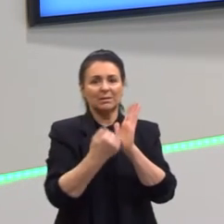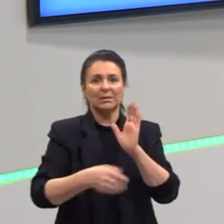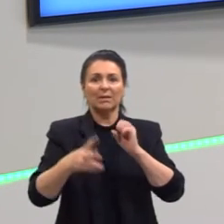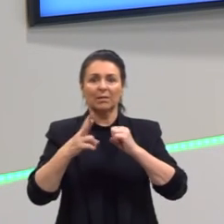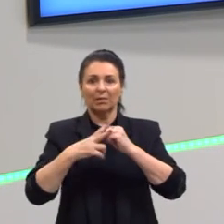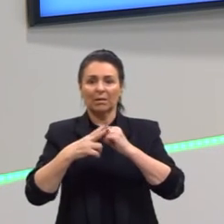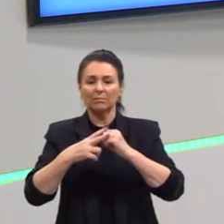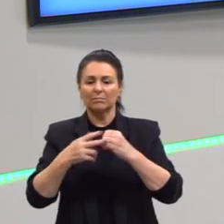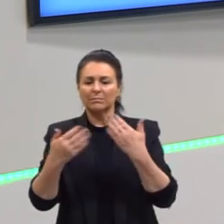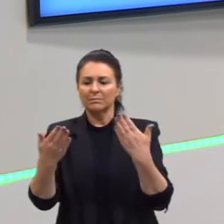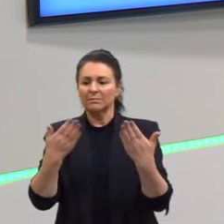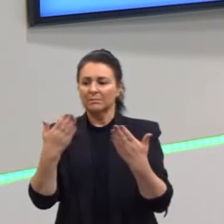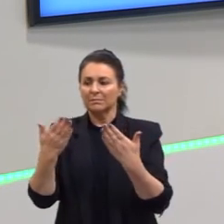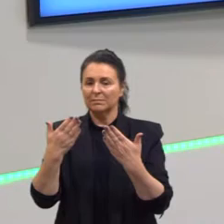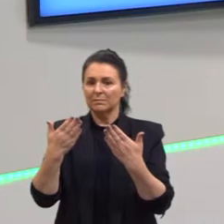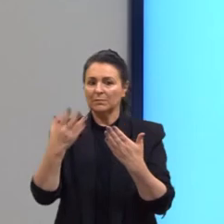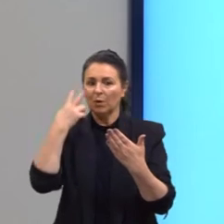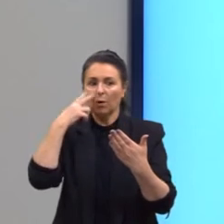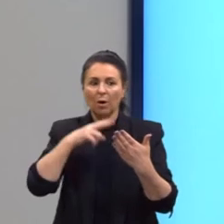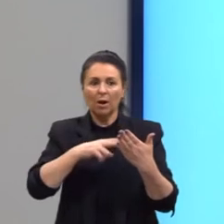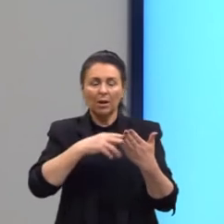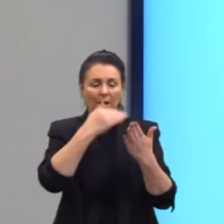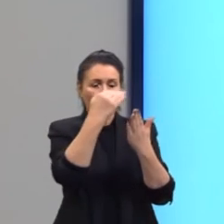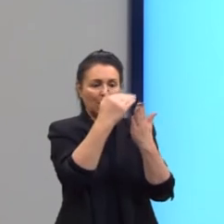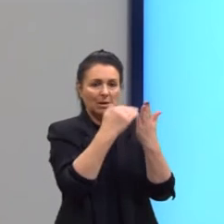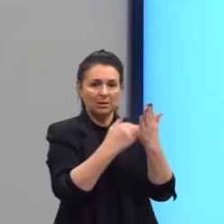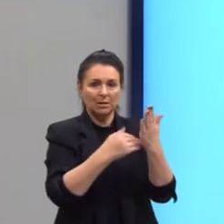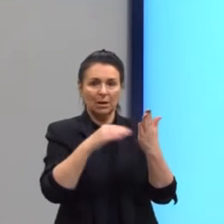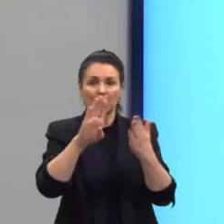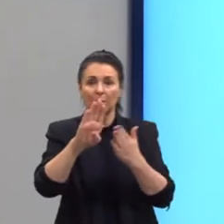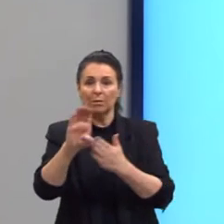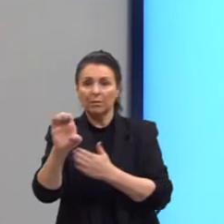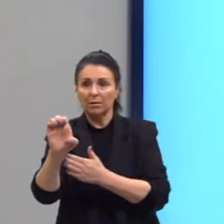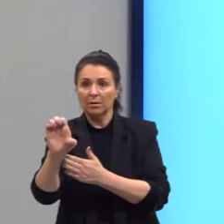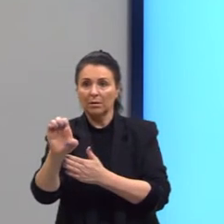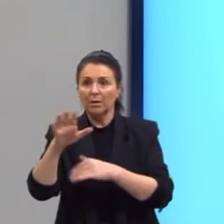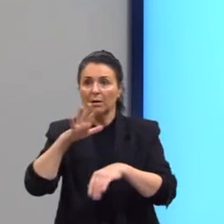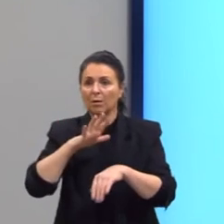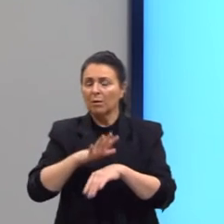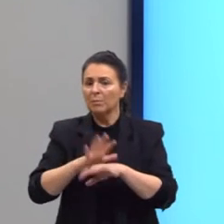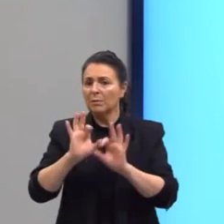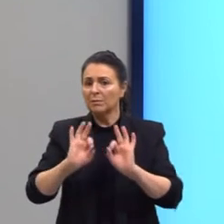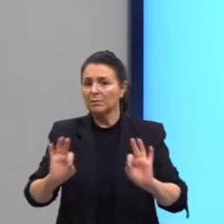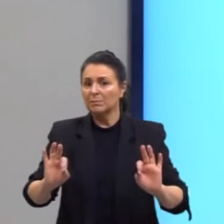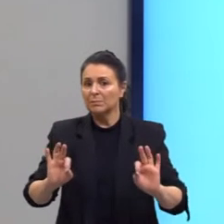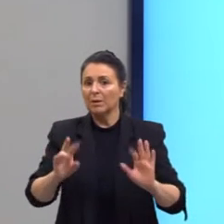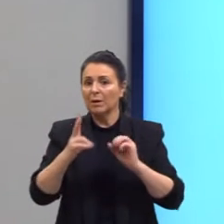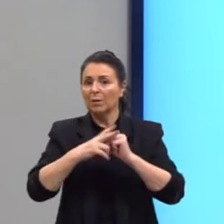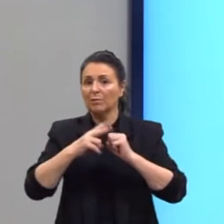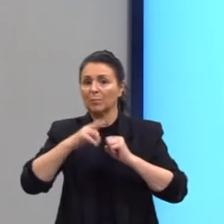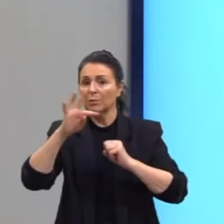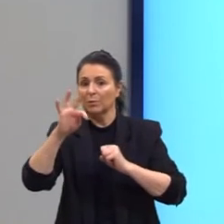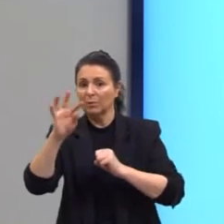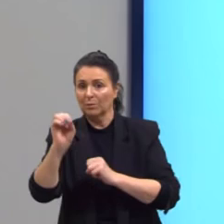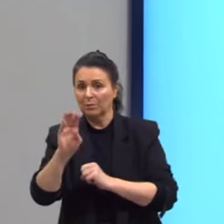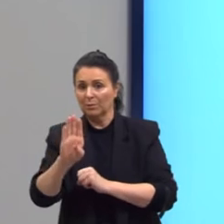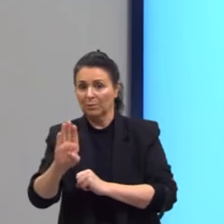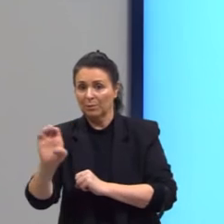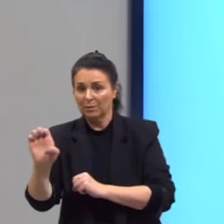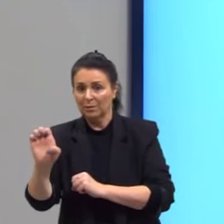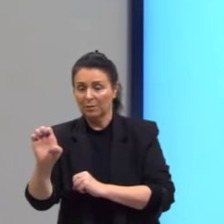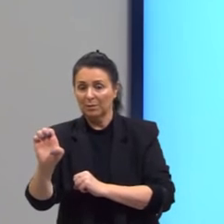de verbos se eu tiver dúvida vou para ela o be é o mais comum deles né é o verbo to be então